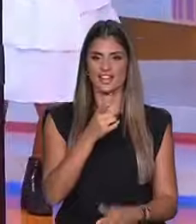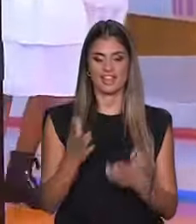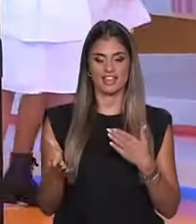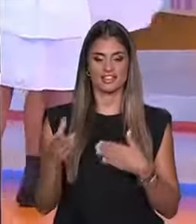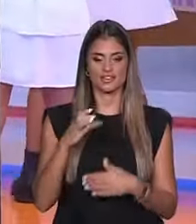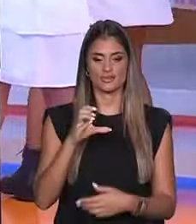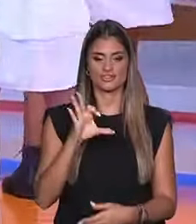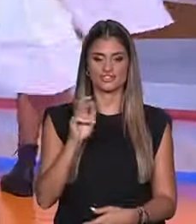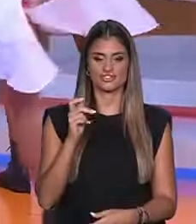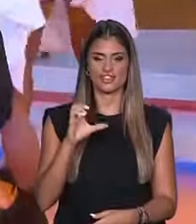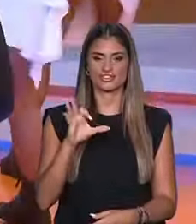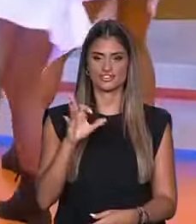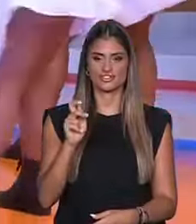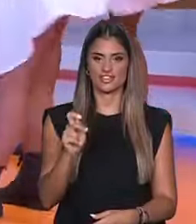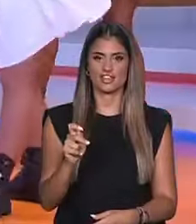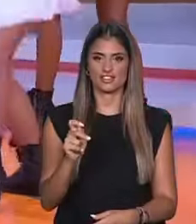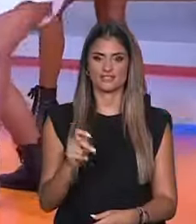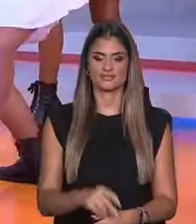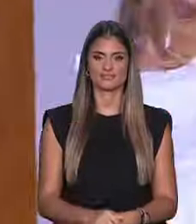Dançou cha-cha-cha.